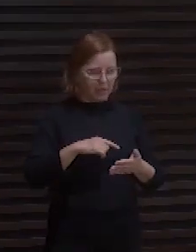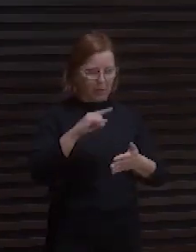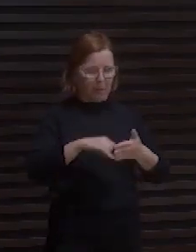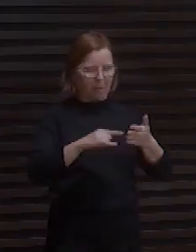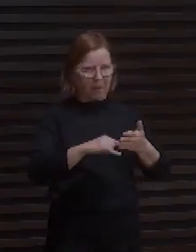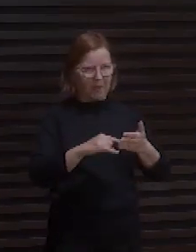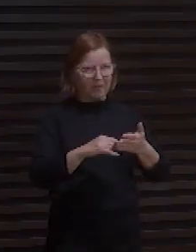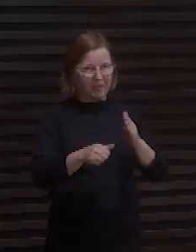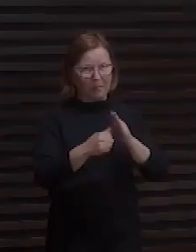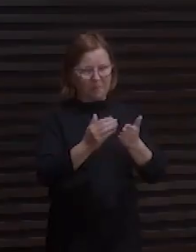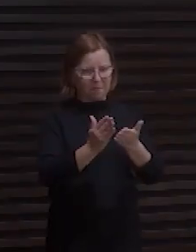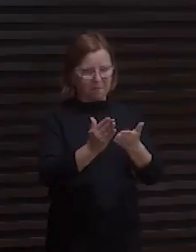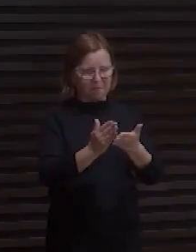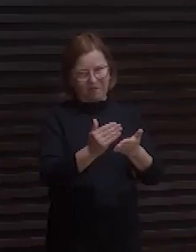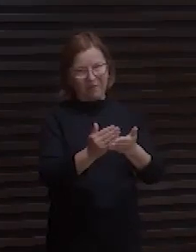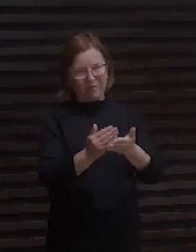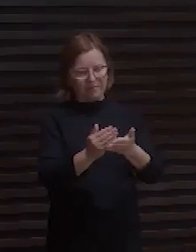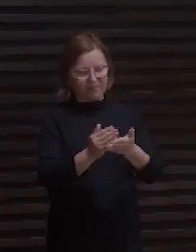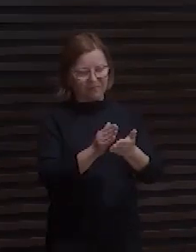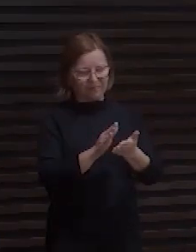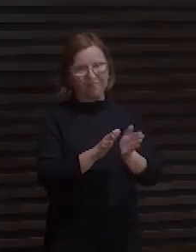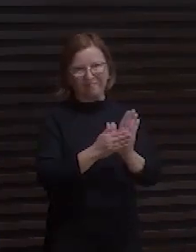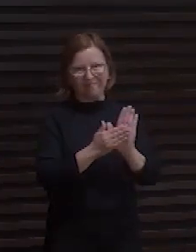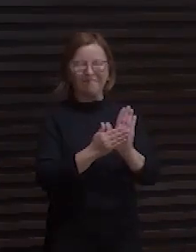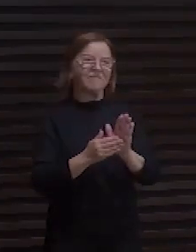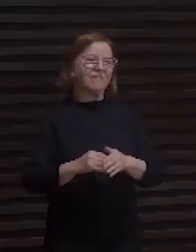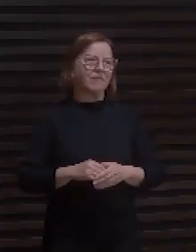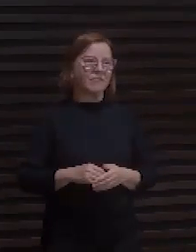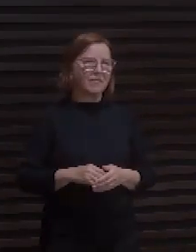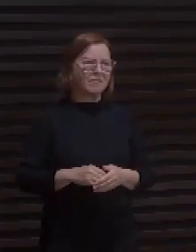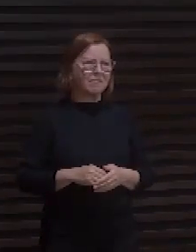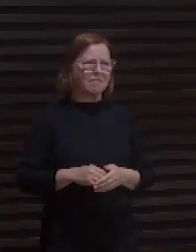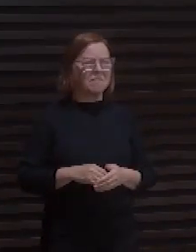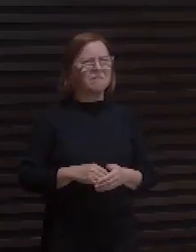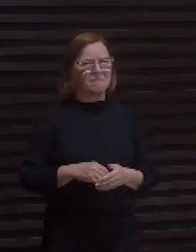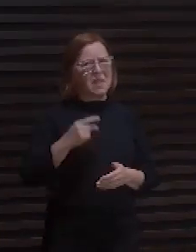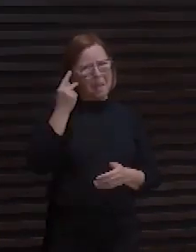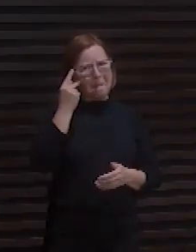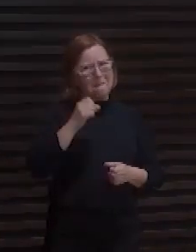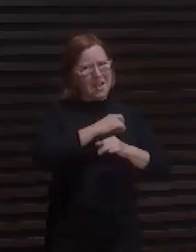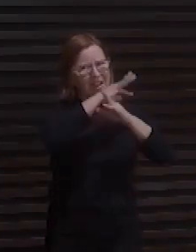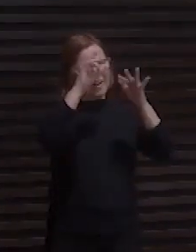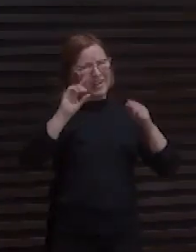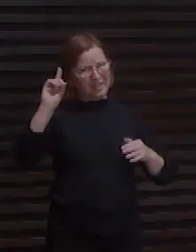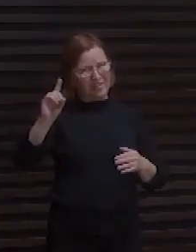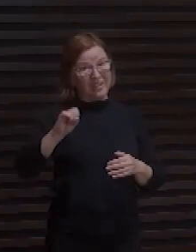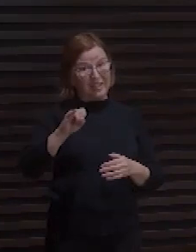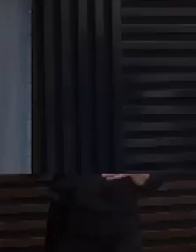não é? 1 Coríntios 10, 31. É para a glória de Deus? Quer comais, quer